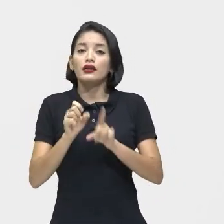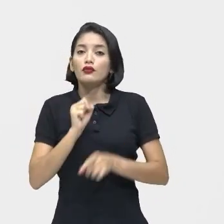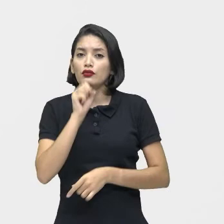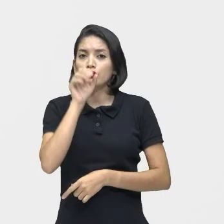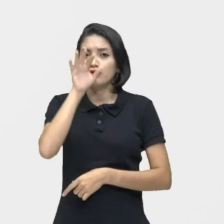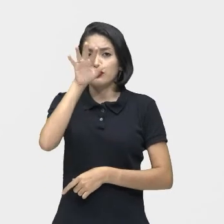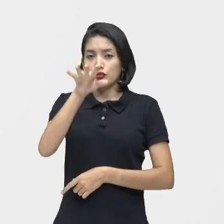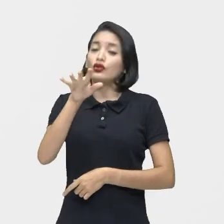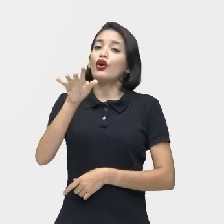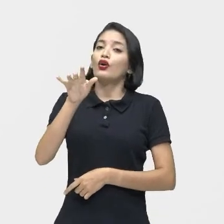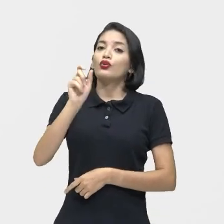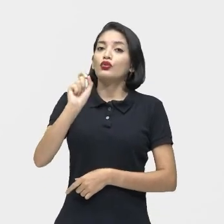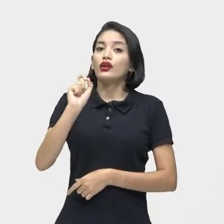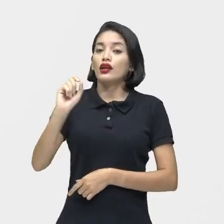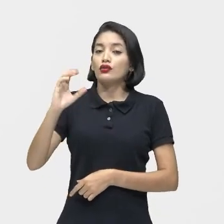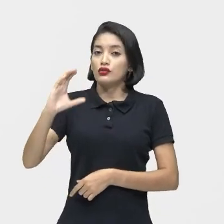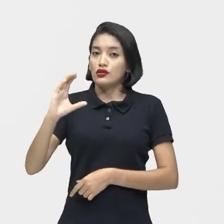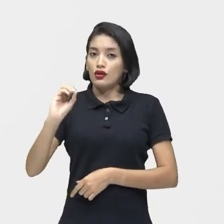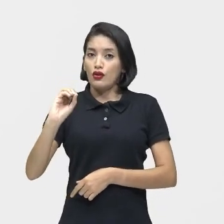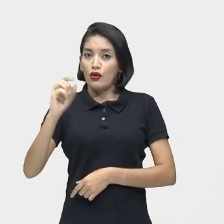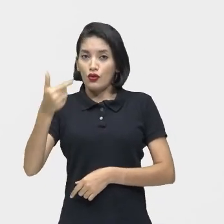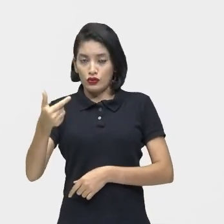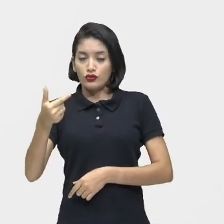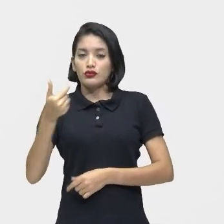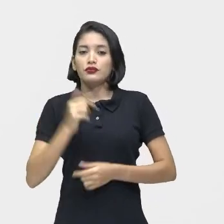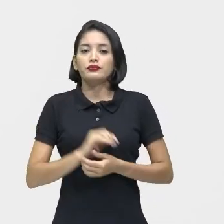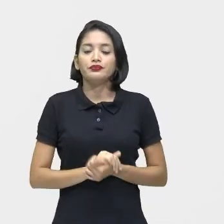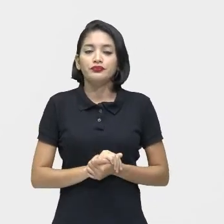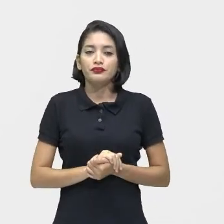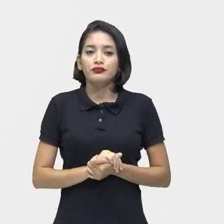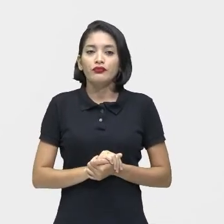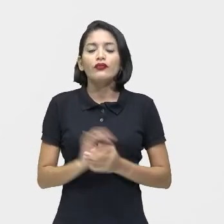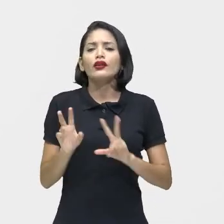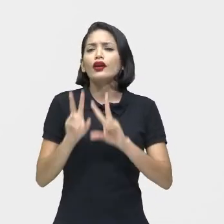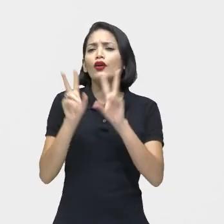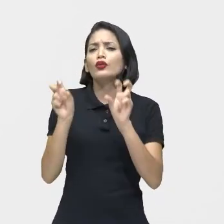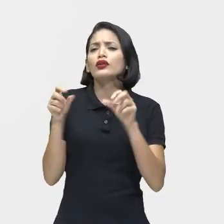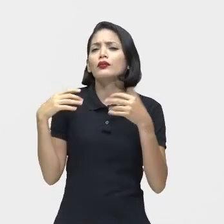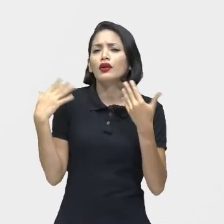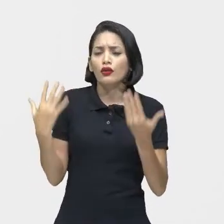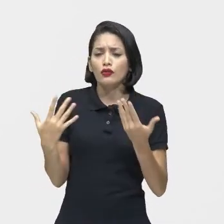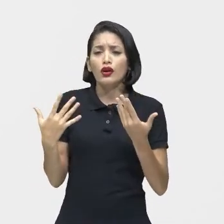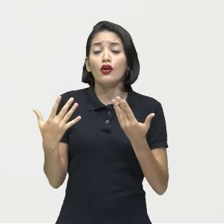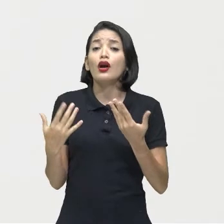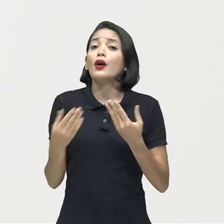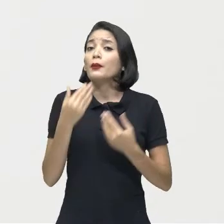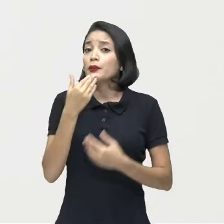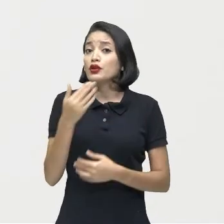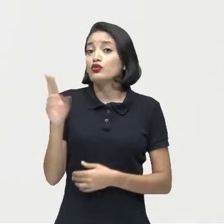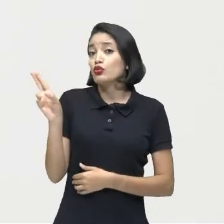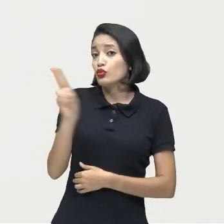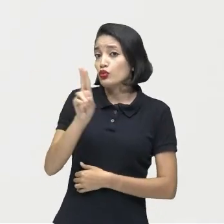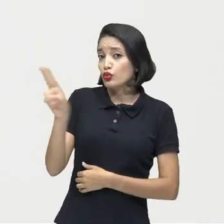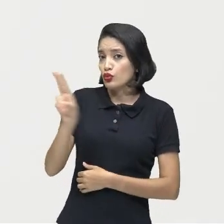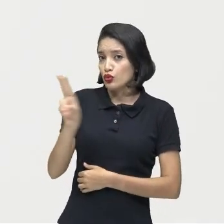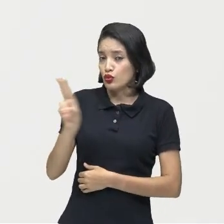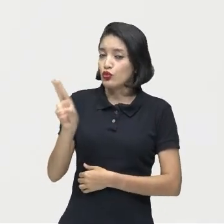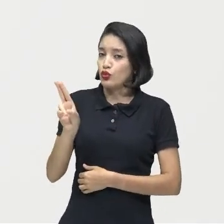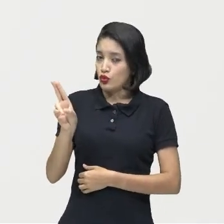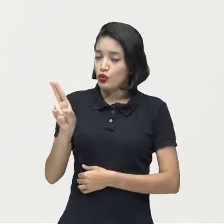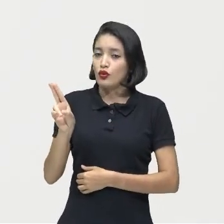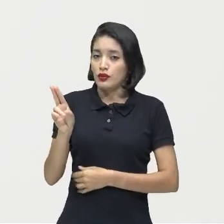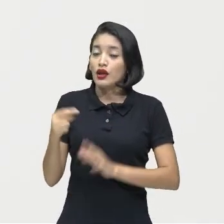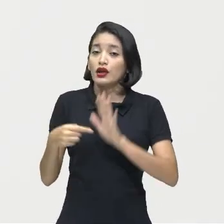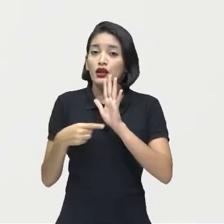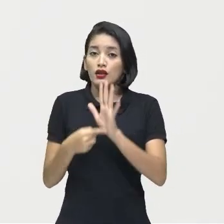gás carbônico, né? Essa é a função principal do sistema. E a respeito dele, a gente pediu que vocês escrevessem o nome das